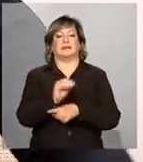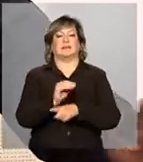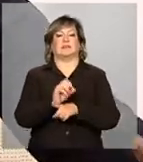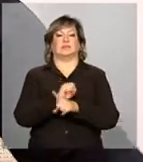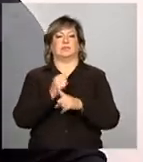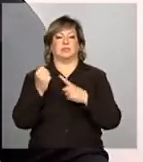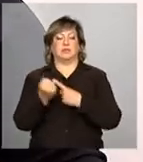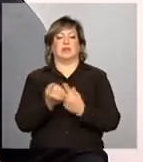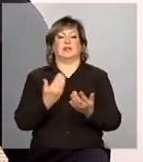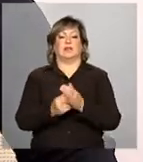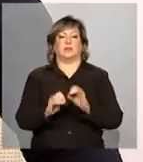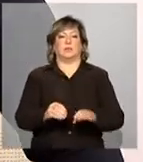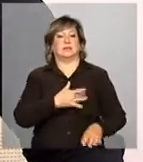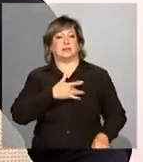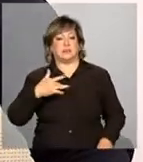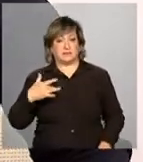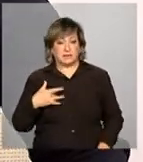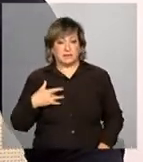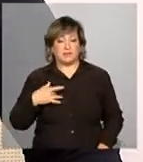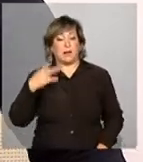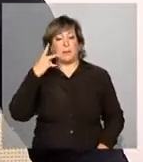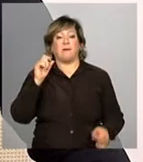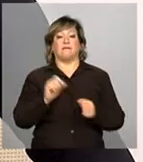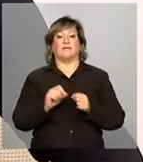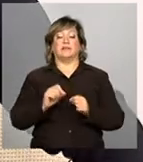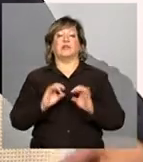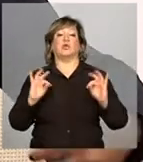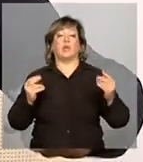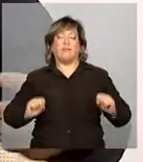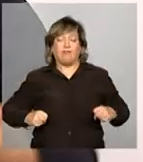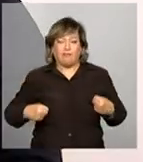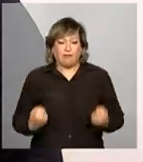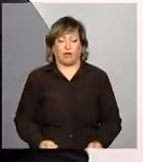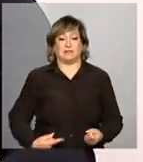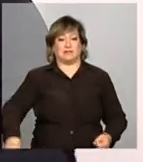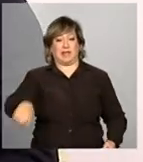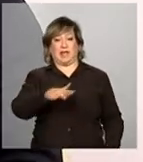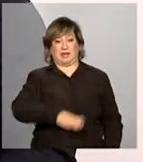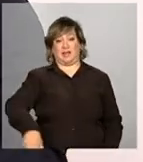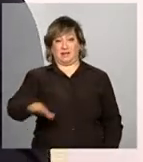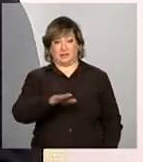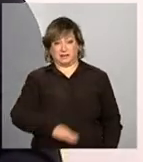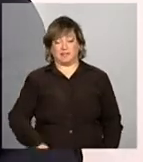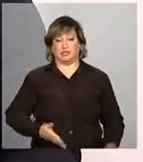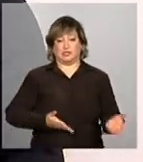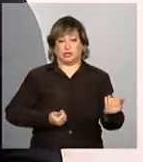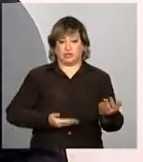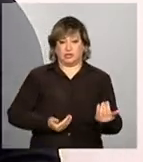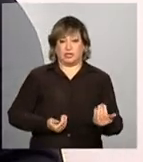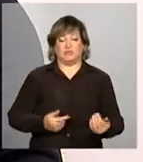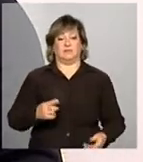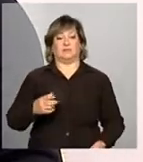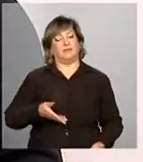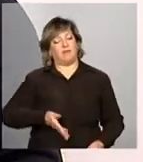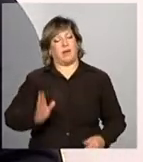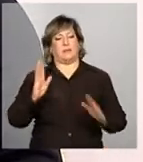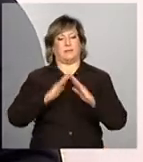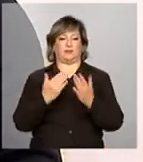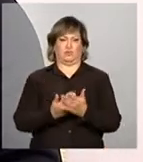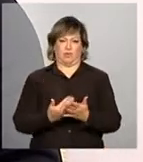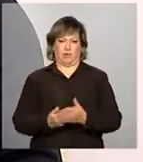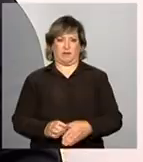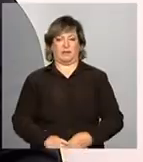na área da Educação e da saúde para fazer todo esforço para que as crianças e os adolescentes e os jovens vão para